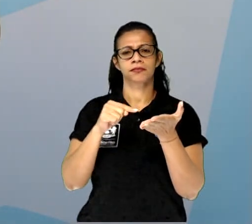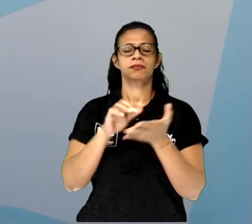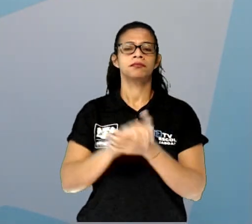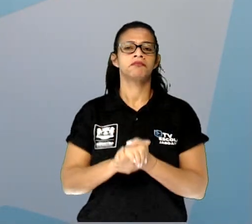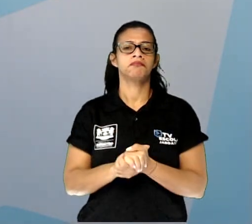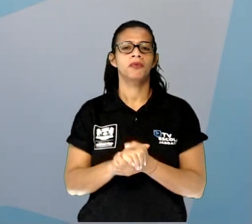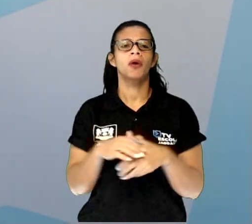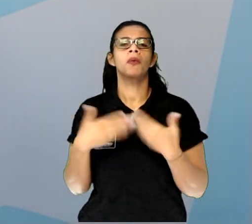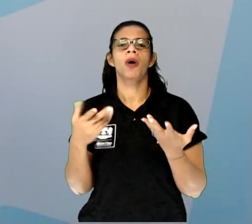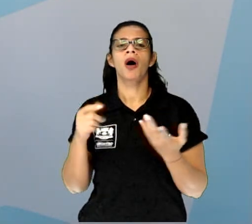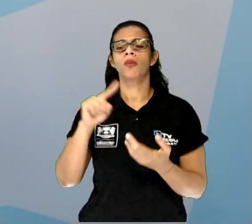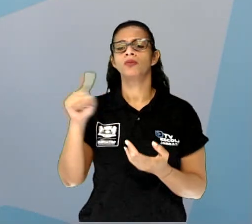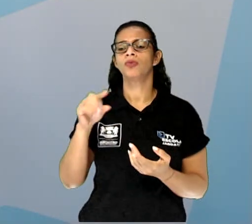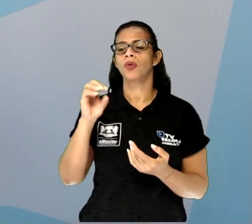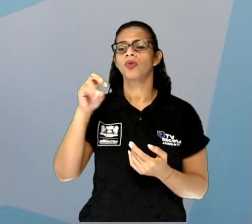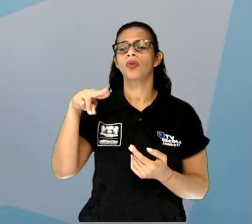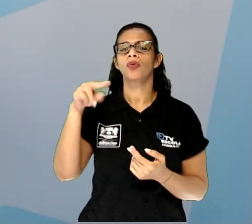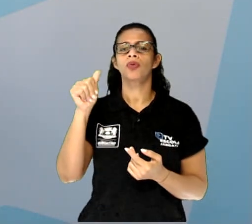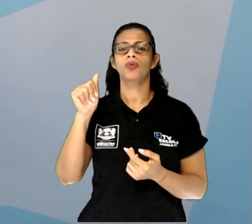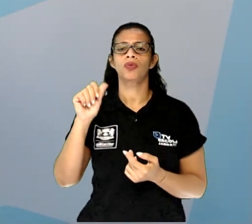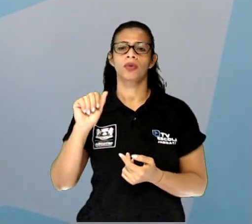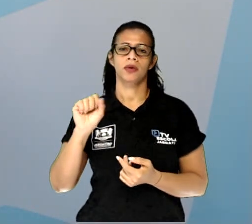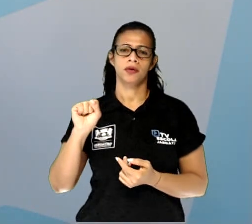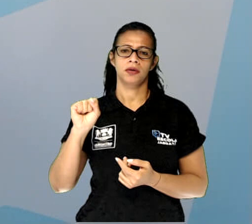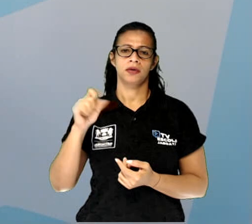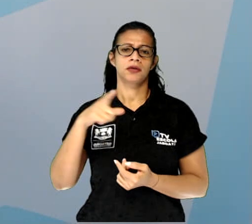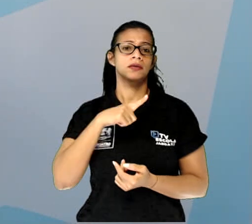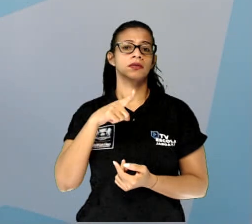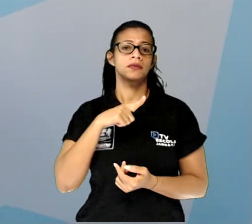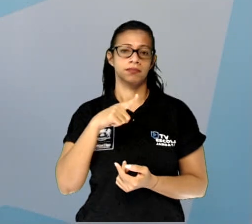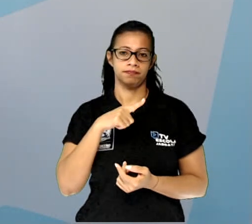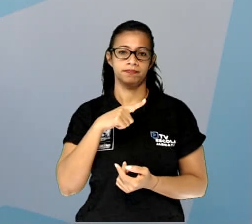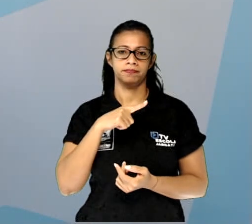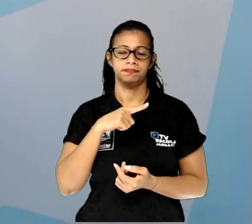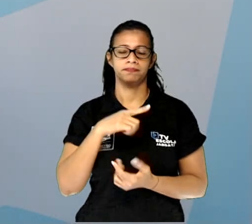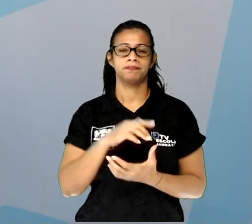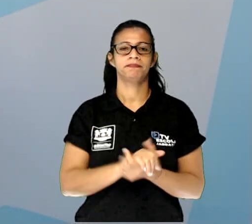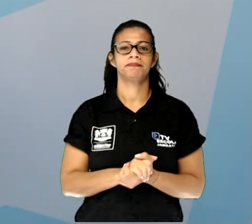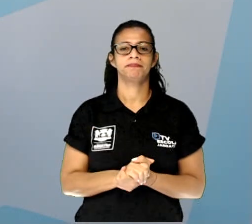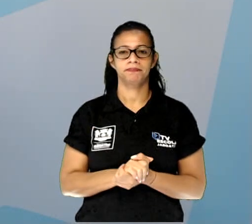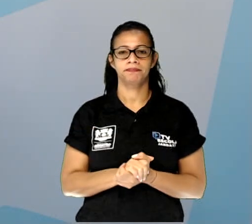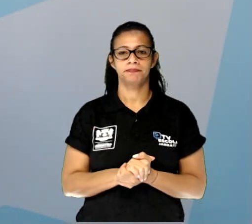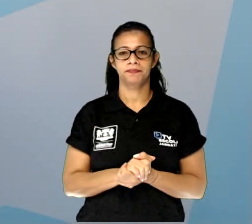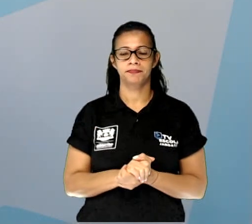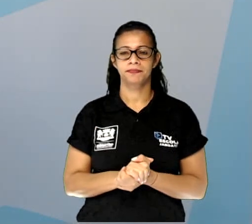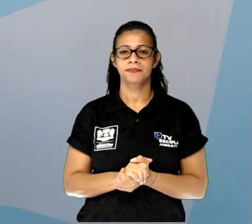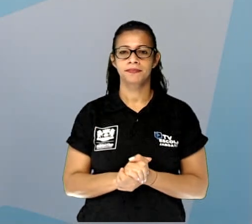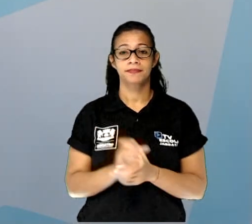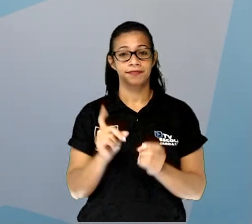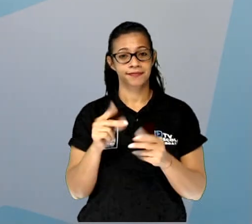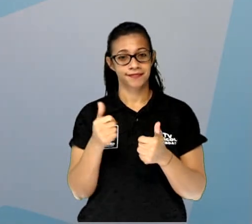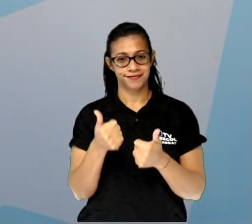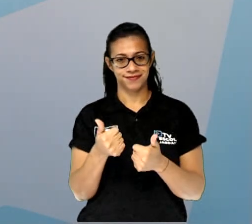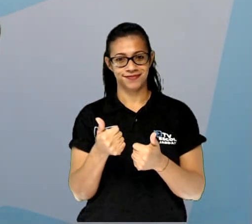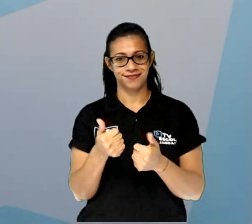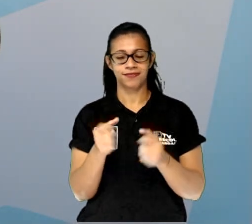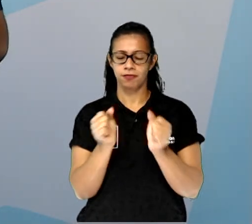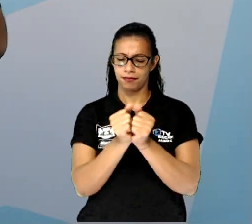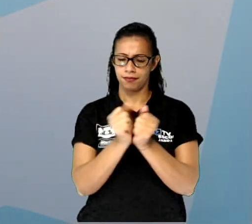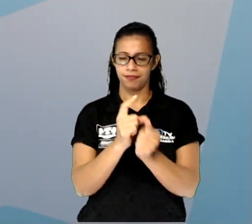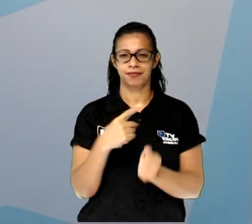zona temperada e zona polar. E destacar um país em cada uma dessas zonas, beleza? Continua com a